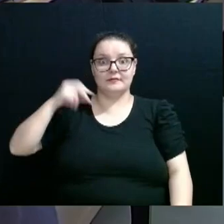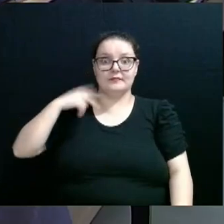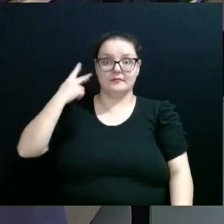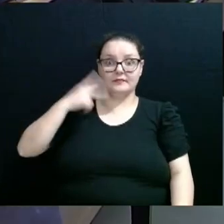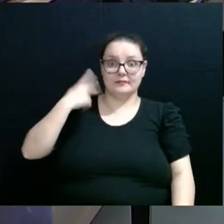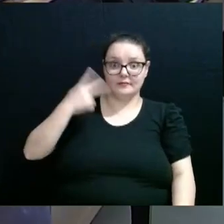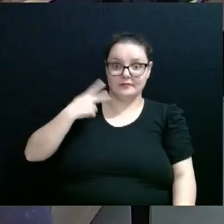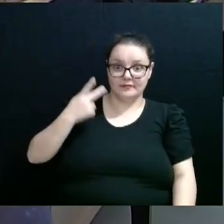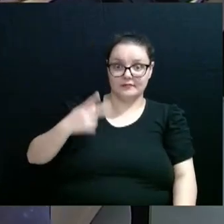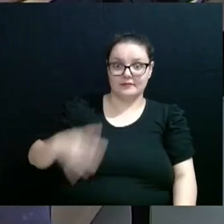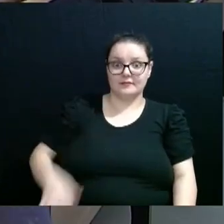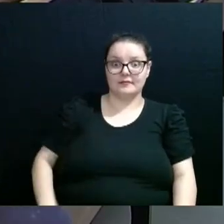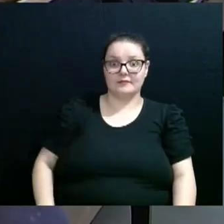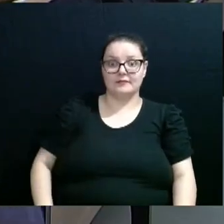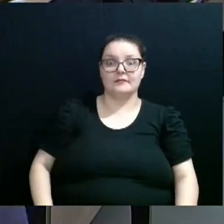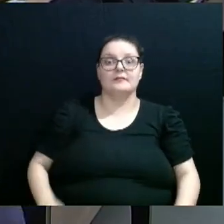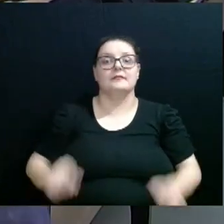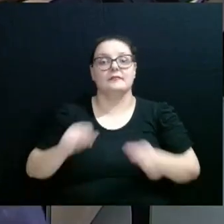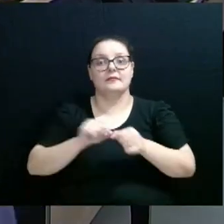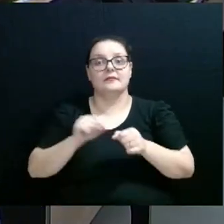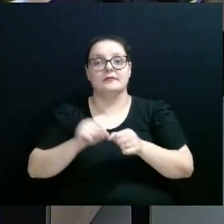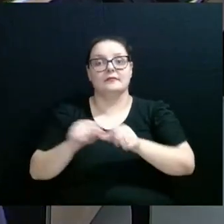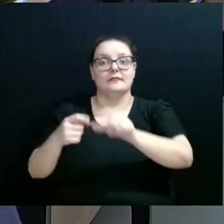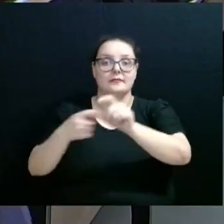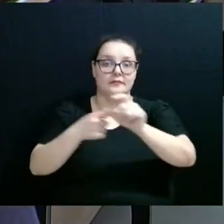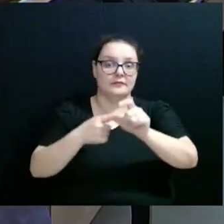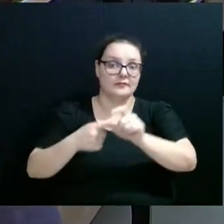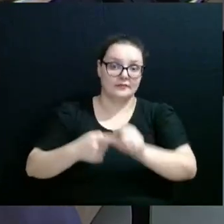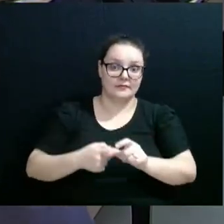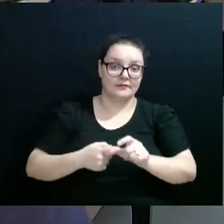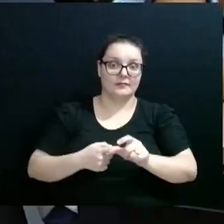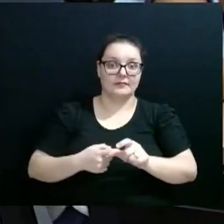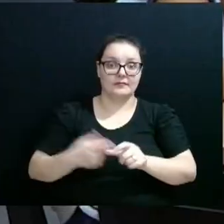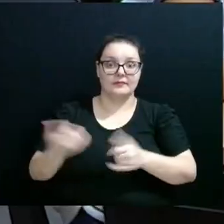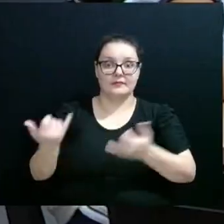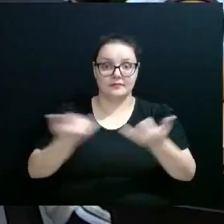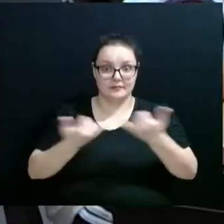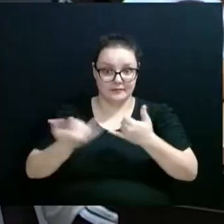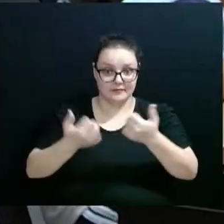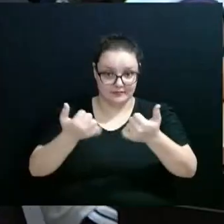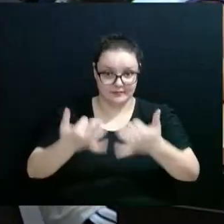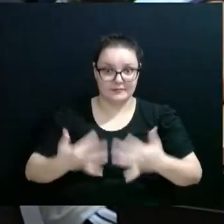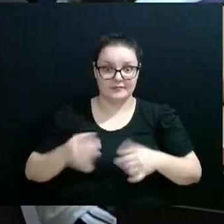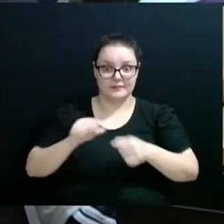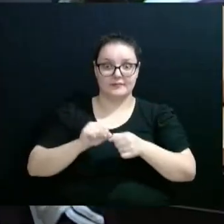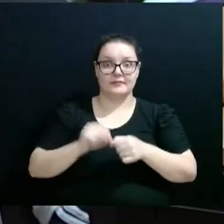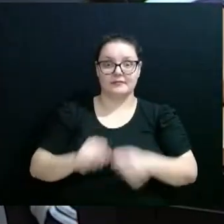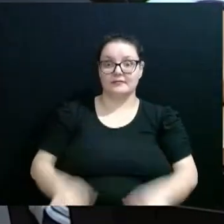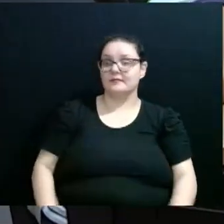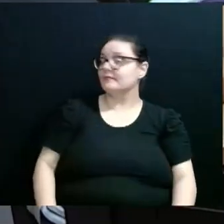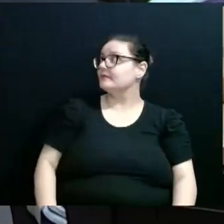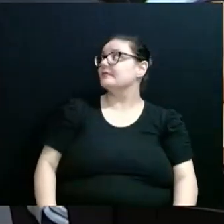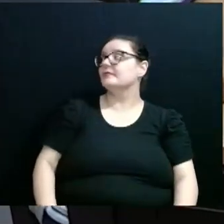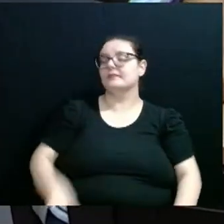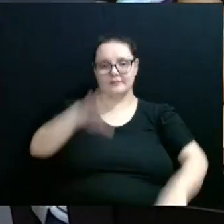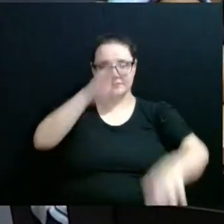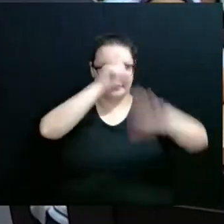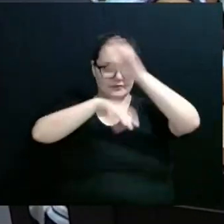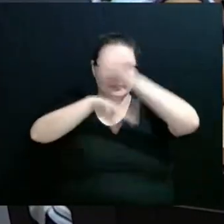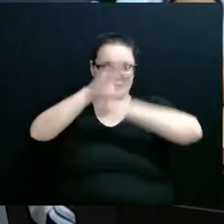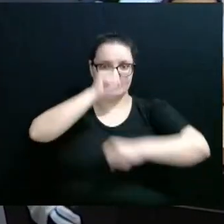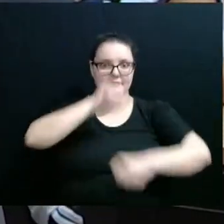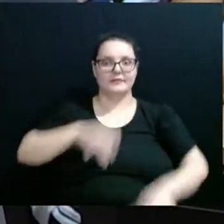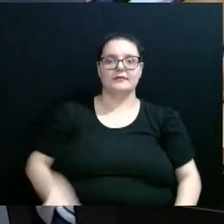eles fazem, o gibi, que eles contam tudo que eles fazem. Eu aprendi que não é só